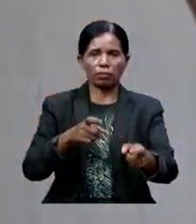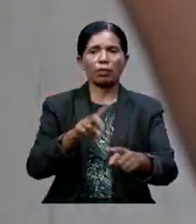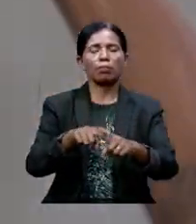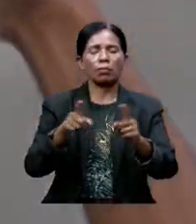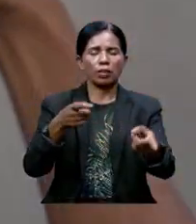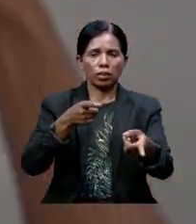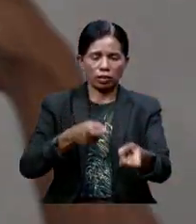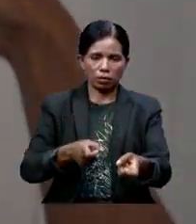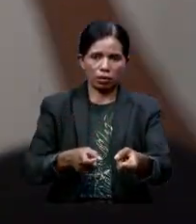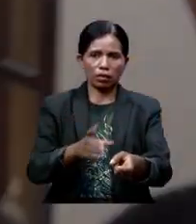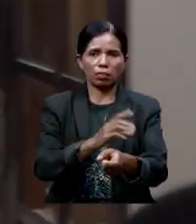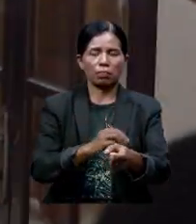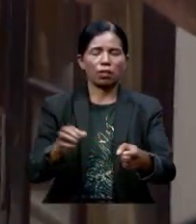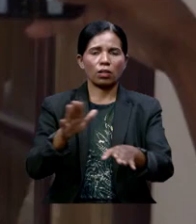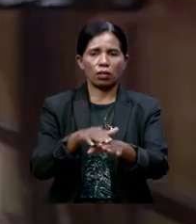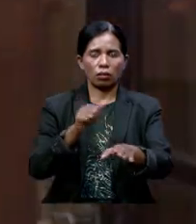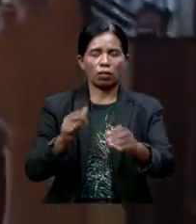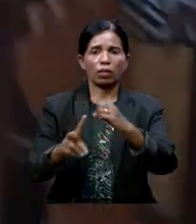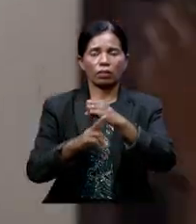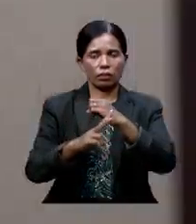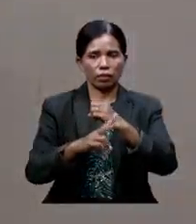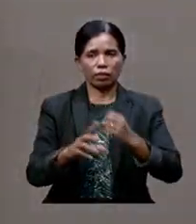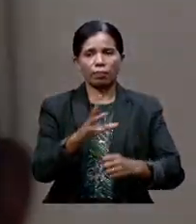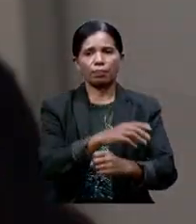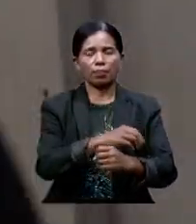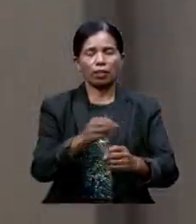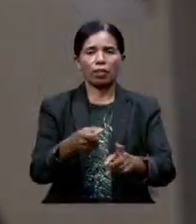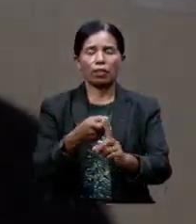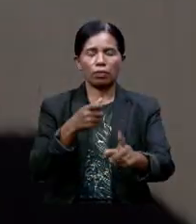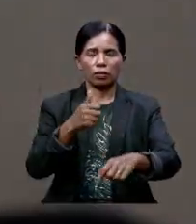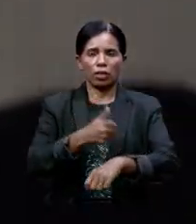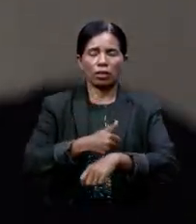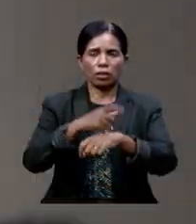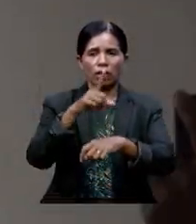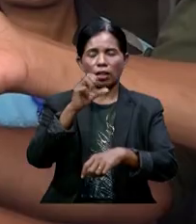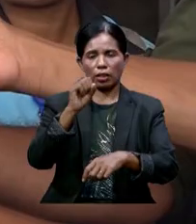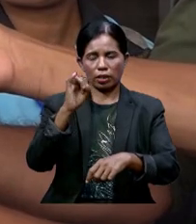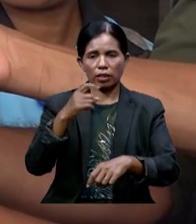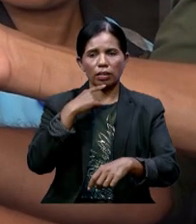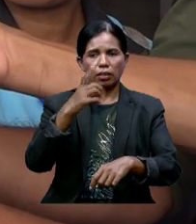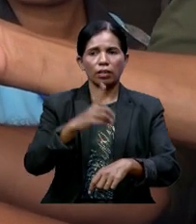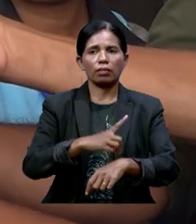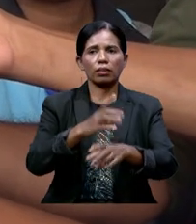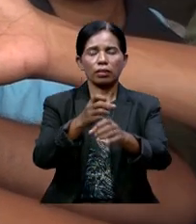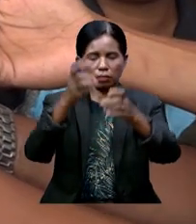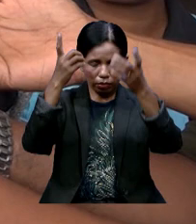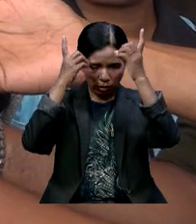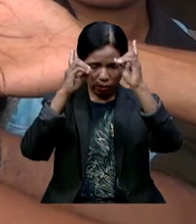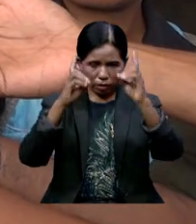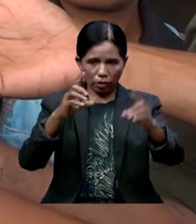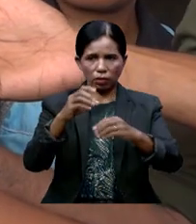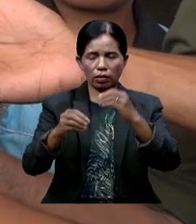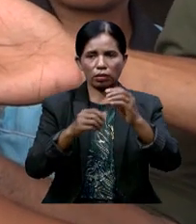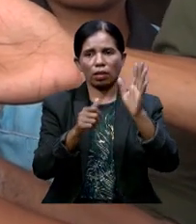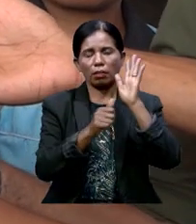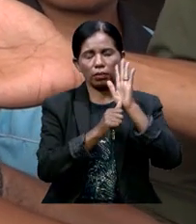tumba estrada mak balamusan kona vítima. Advogado privado husi Arguido LS hateten, parte defesa simul decisão medida coação